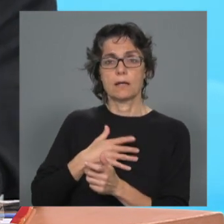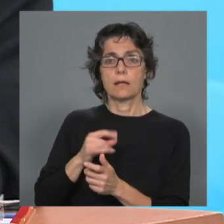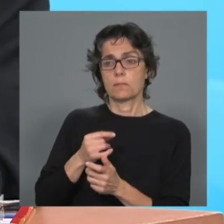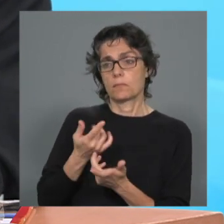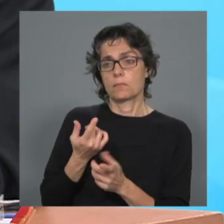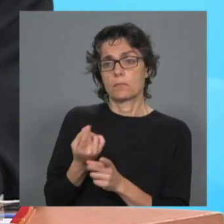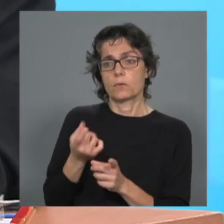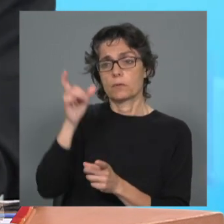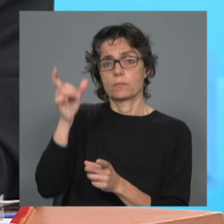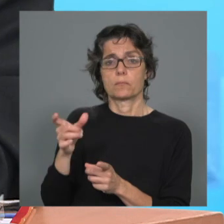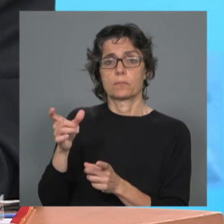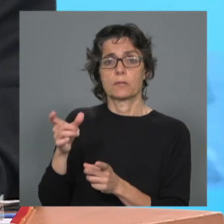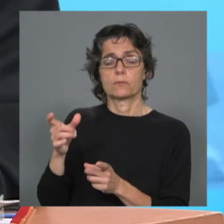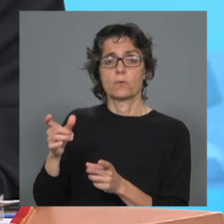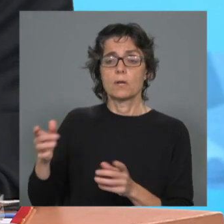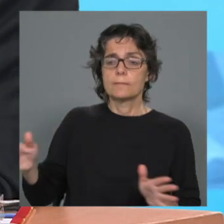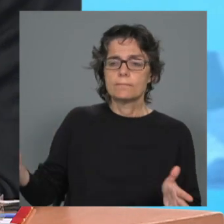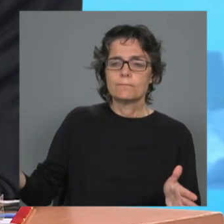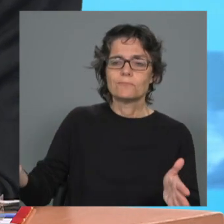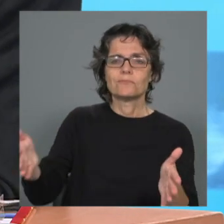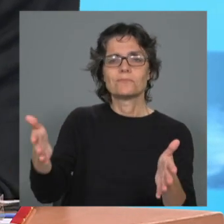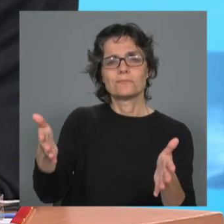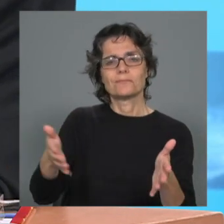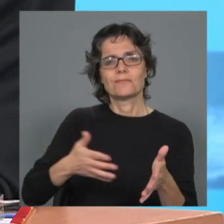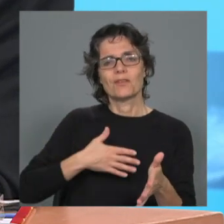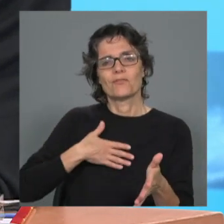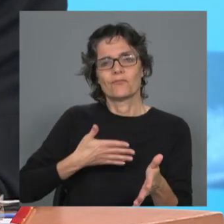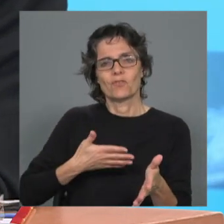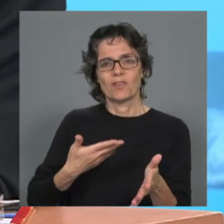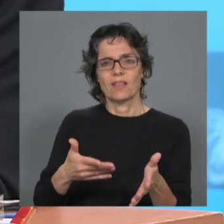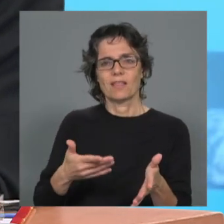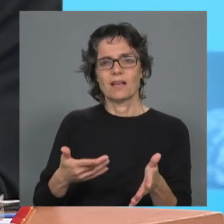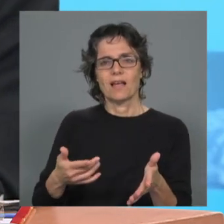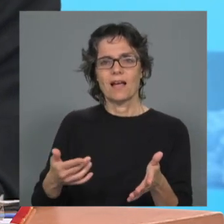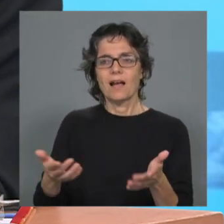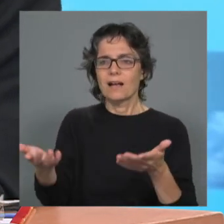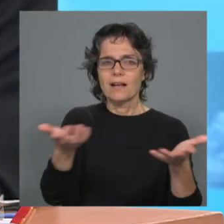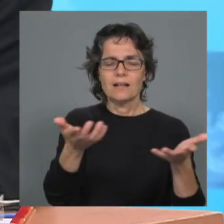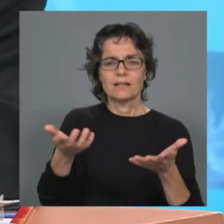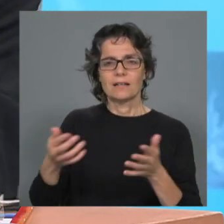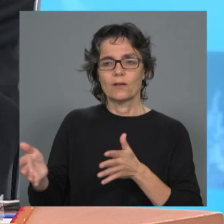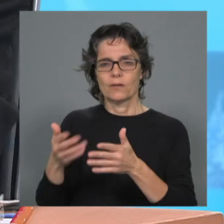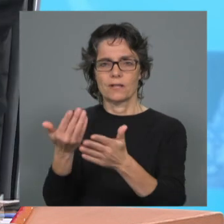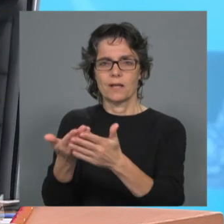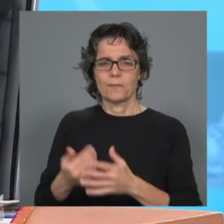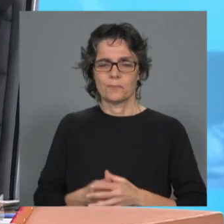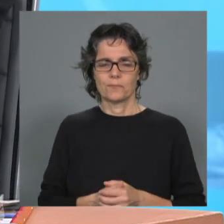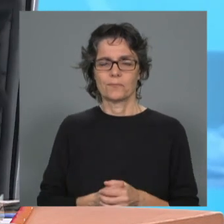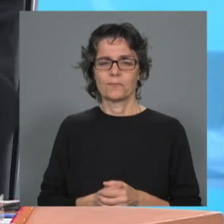que, no fundo, está motivado e acolhe as ovelhas e as orienta. E, portanto, nós temos aqui...